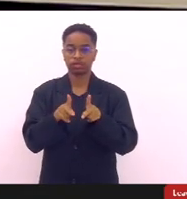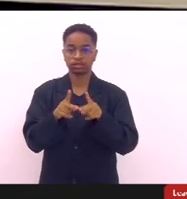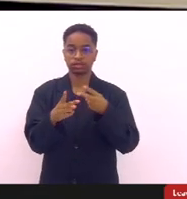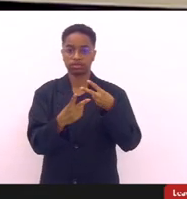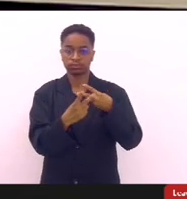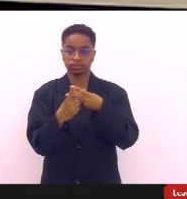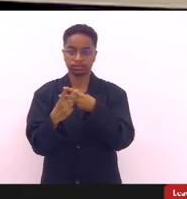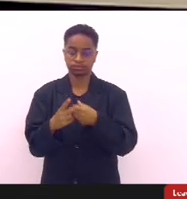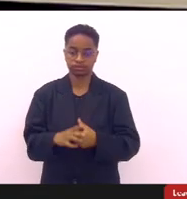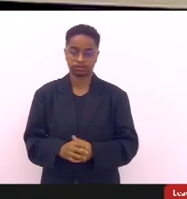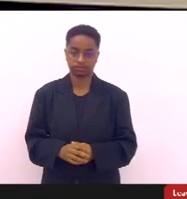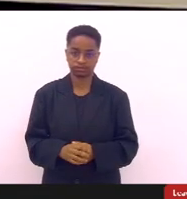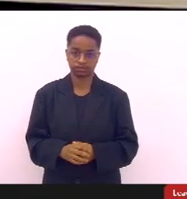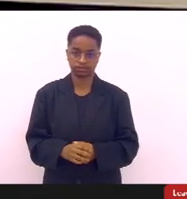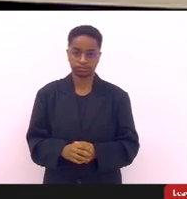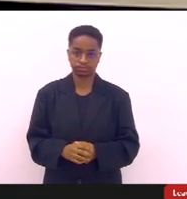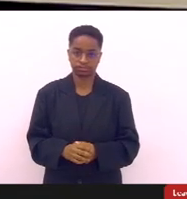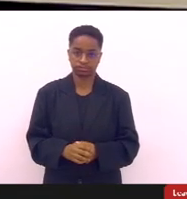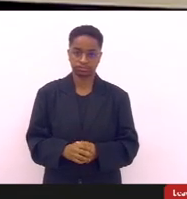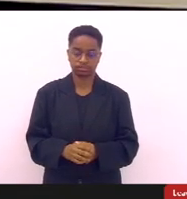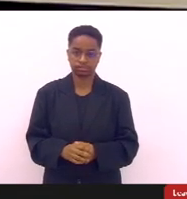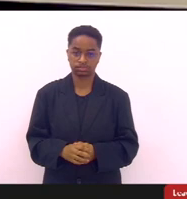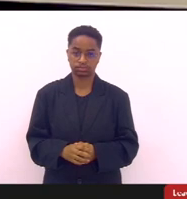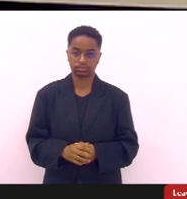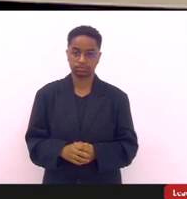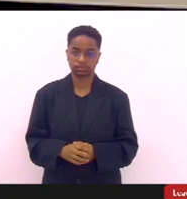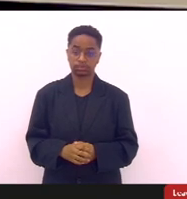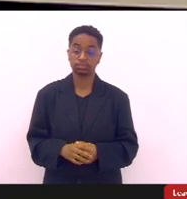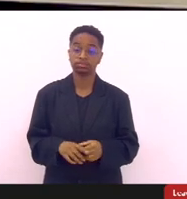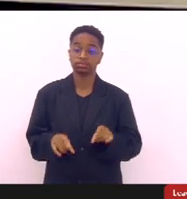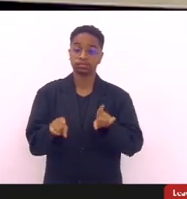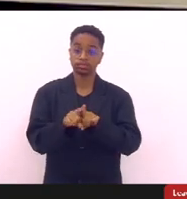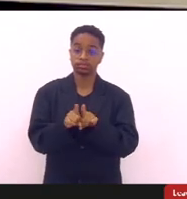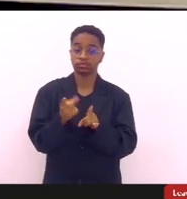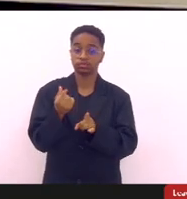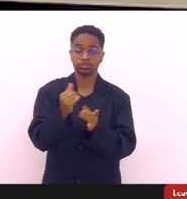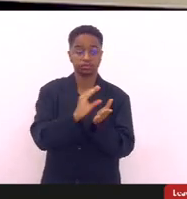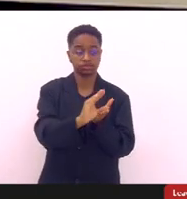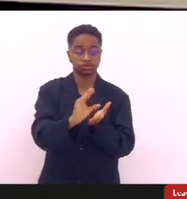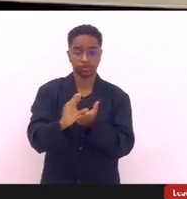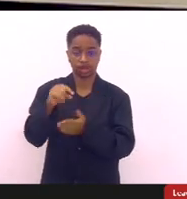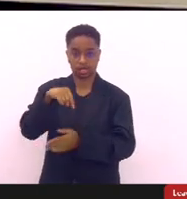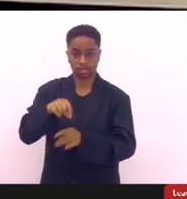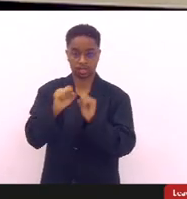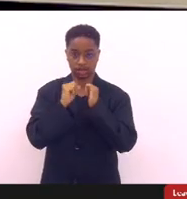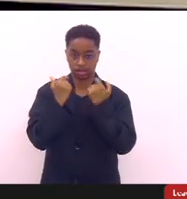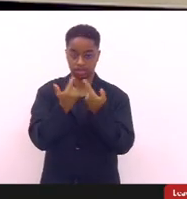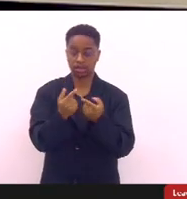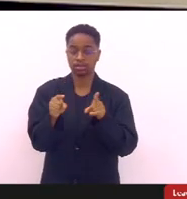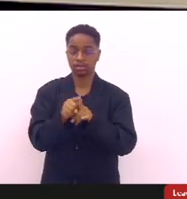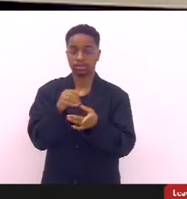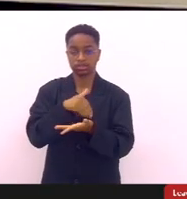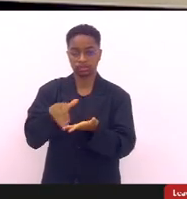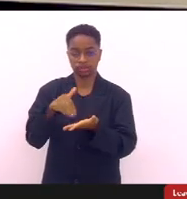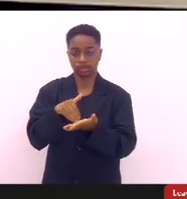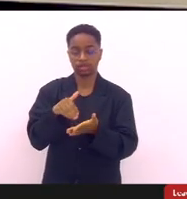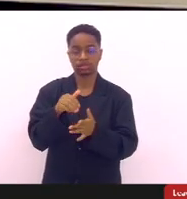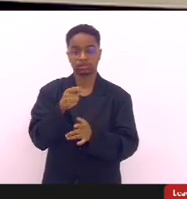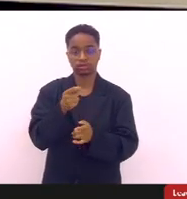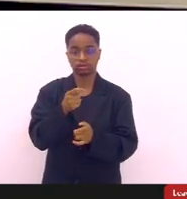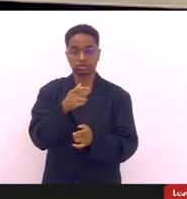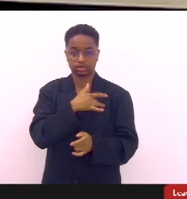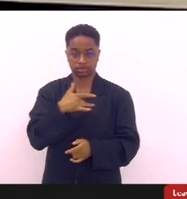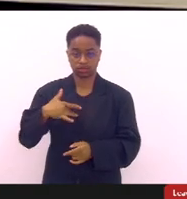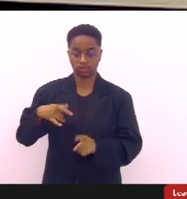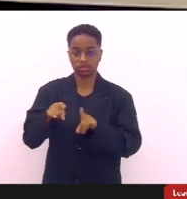privada de liberdade. Os recursos são canalizados para isso, o recurso passado para a Alerj é para a Secretaria de Estado de Saúde. A